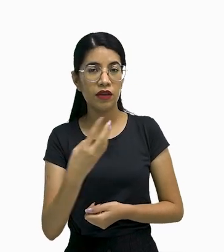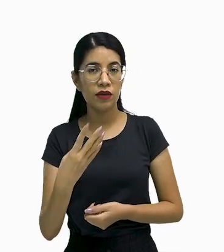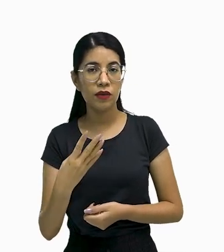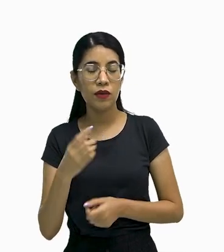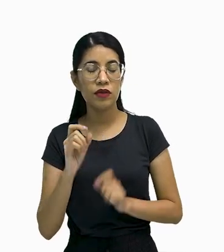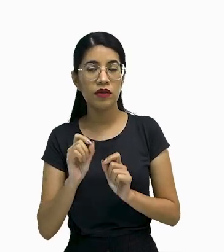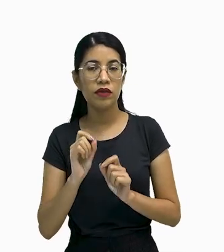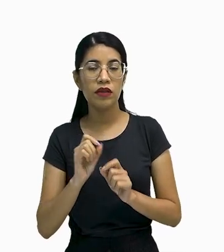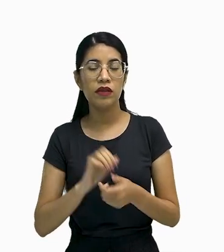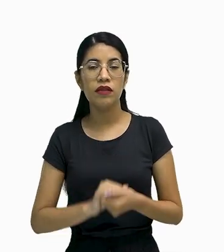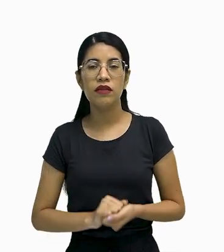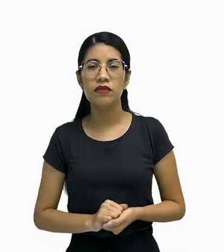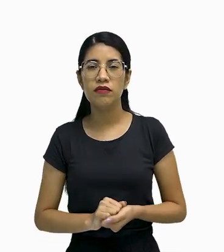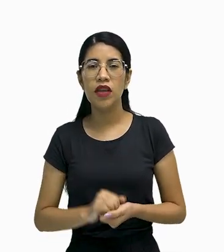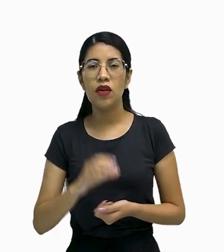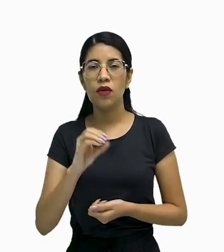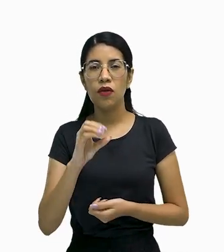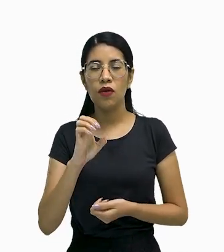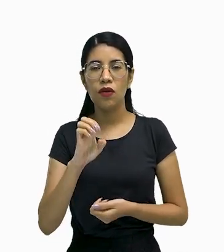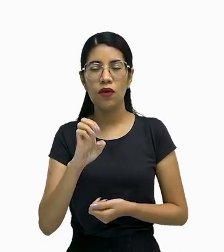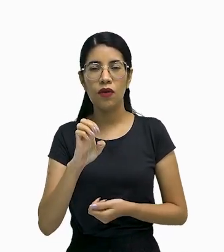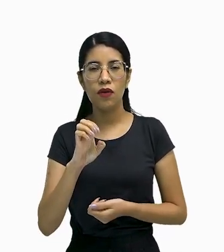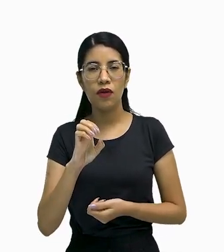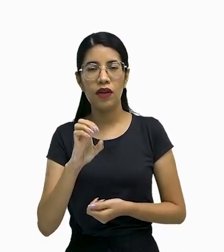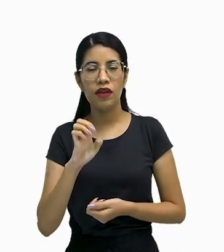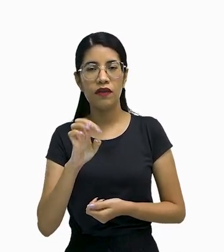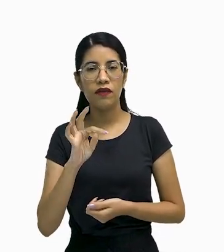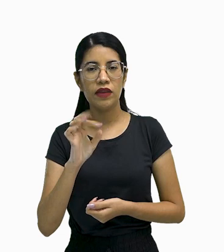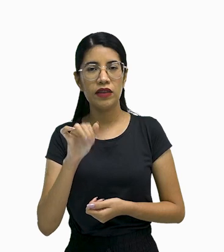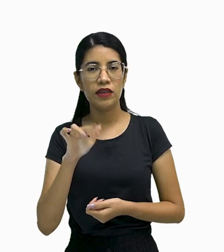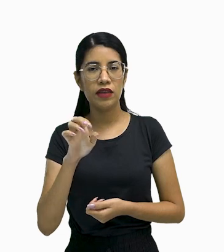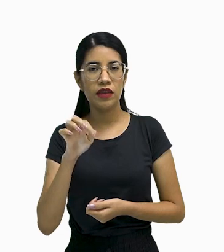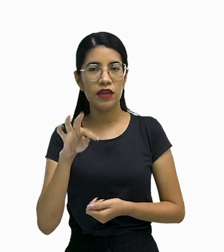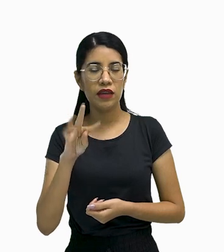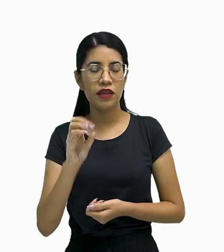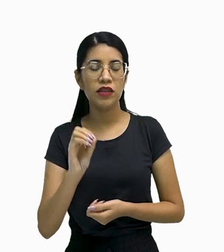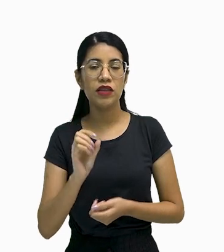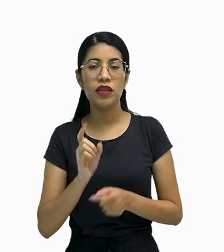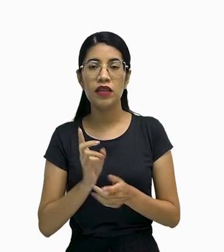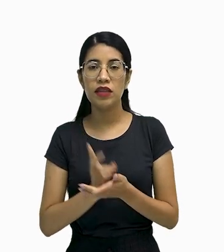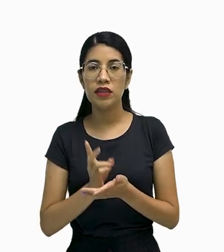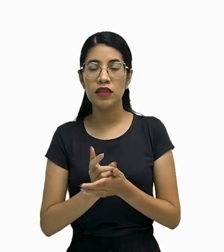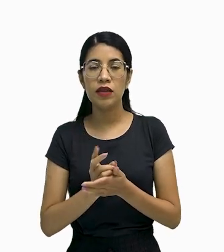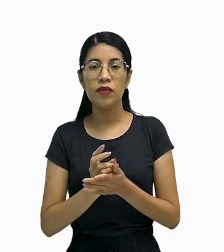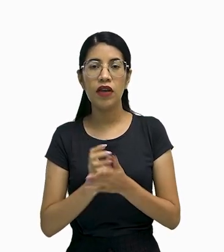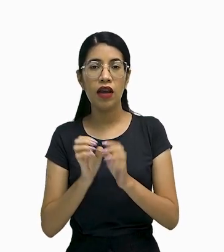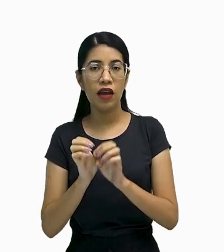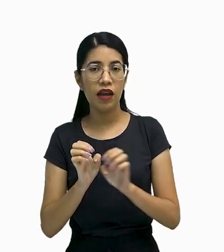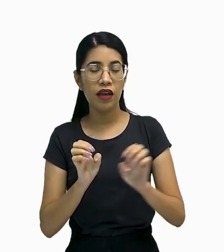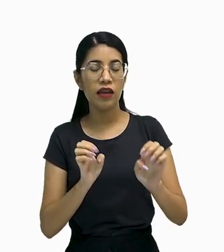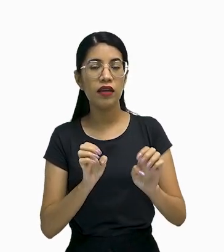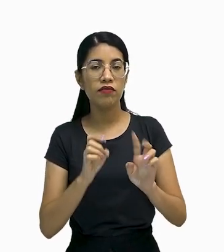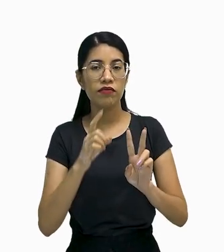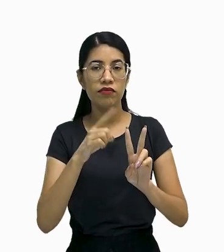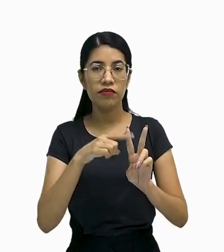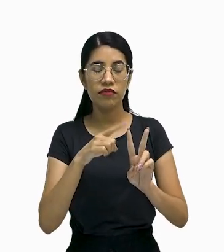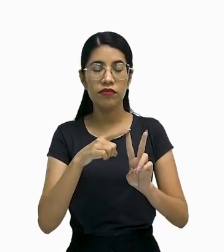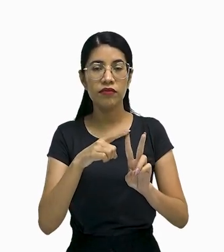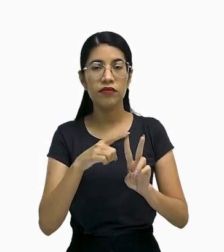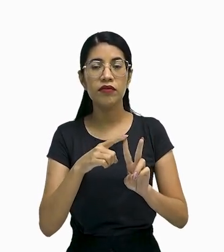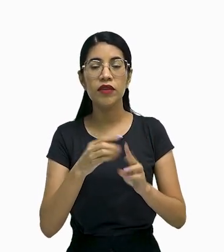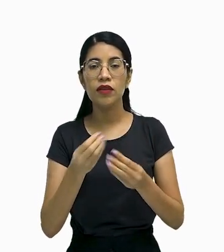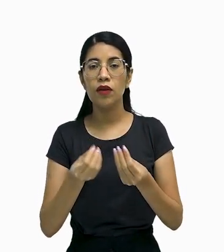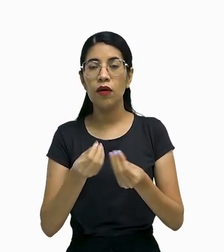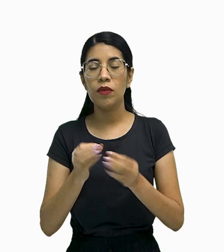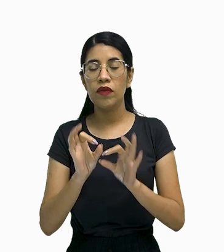considerado coeficiente. E o coeficiente sempre vai ficar à esquerda da raiz. Então, nesse caso, a gente